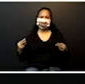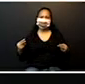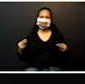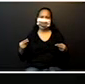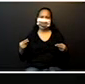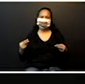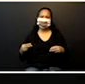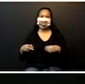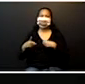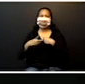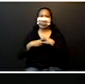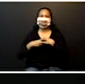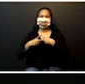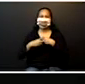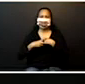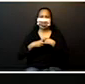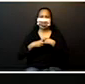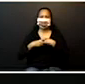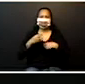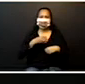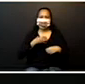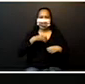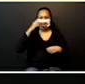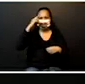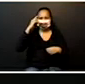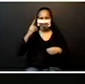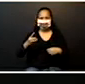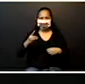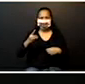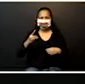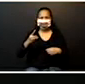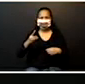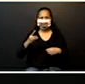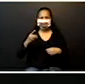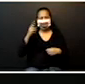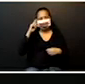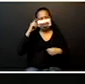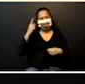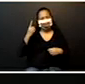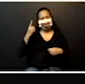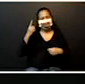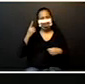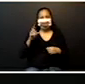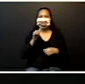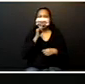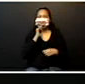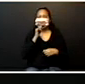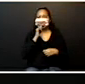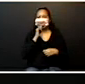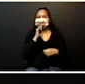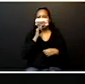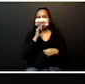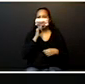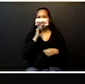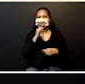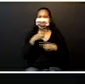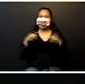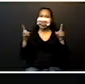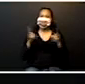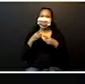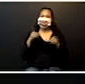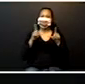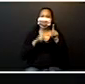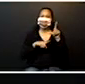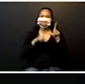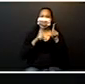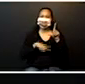E o verbo no modo imperativo, só para dar uma ideia para vocês. Vou dar um exemplo de uma letra de música que é Admirável